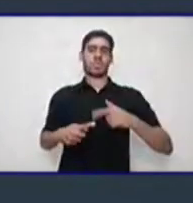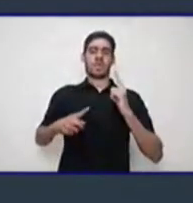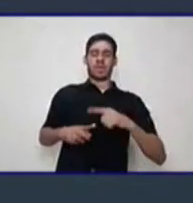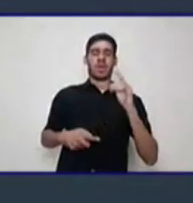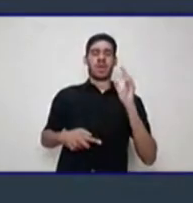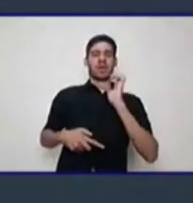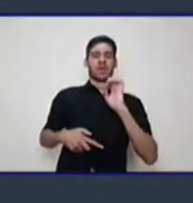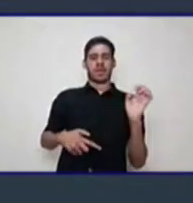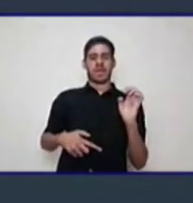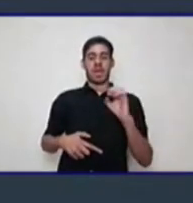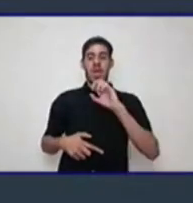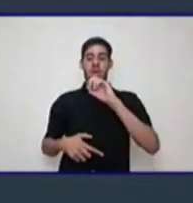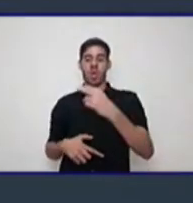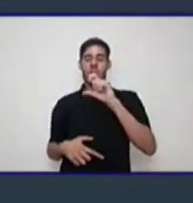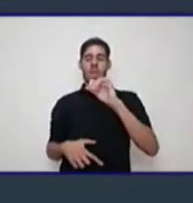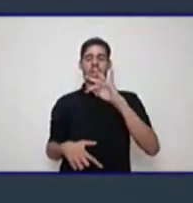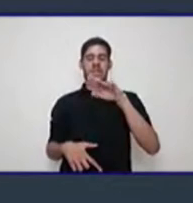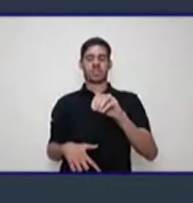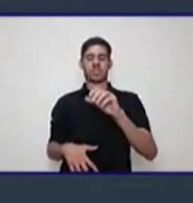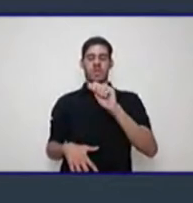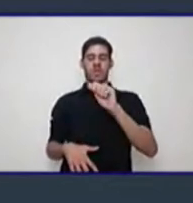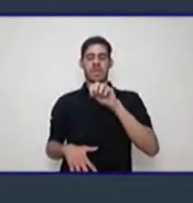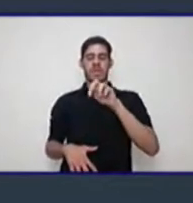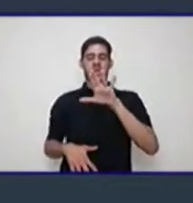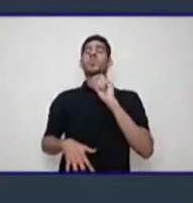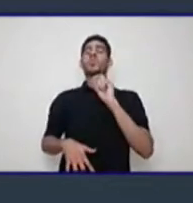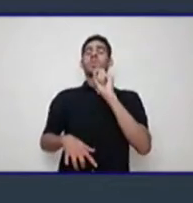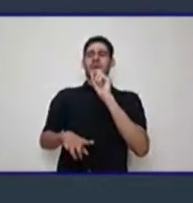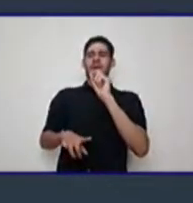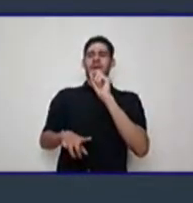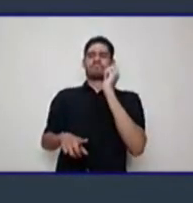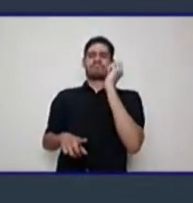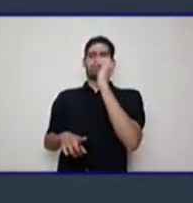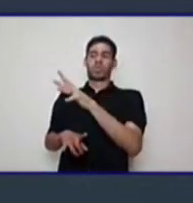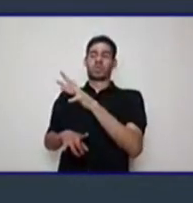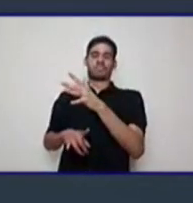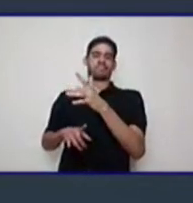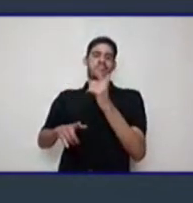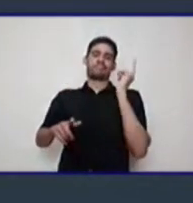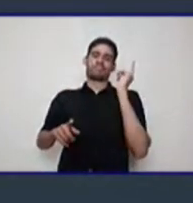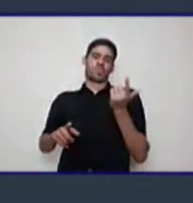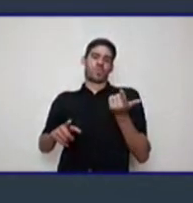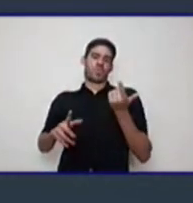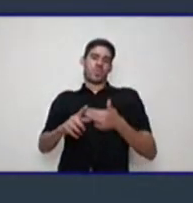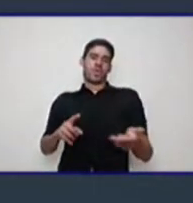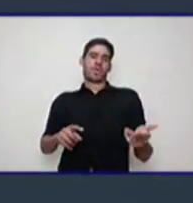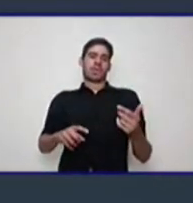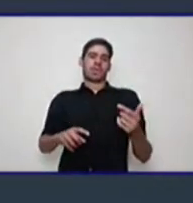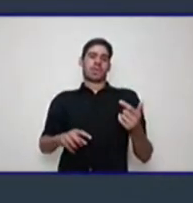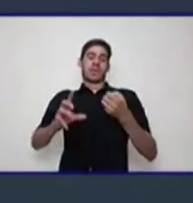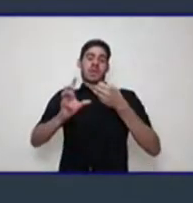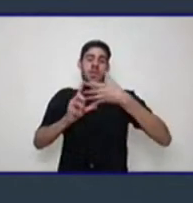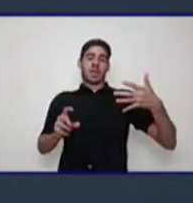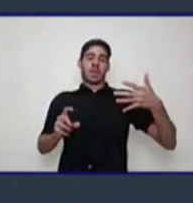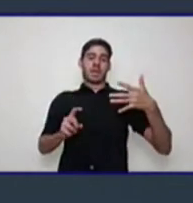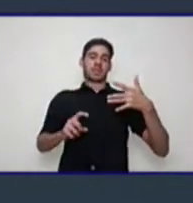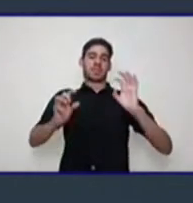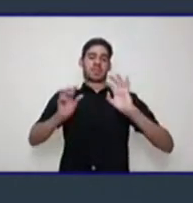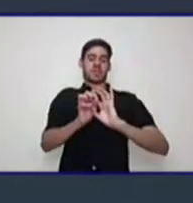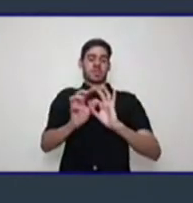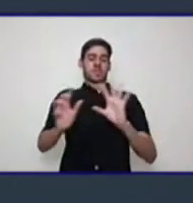ser latino-americano, é lançar sobre ela uma pecha acerca de uma característica que não é de livre